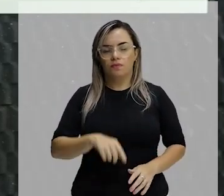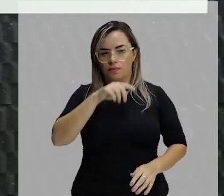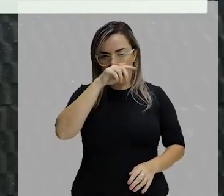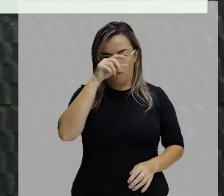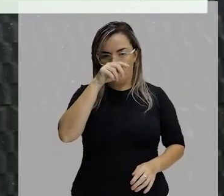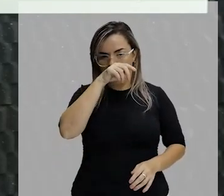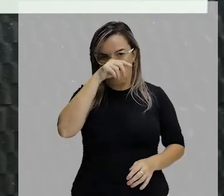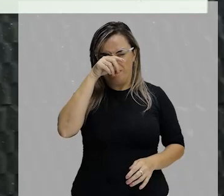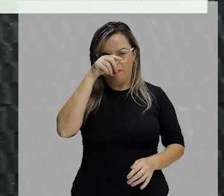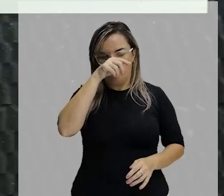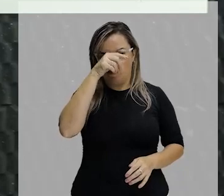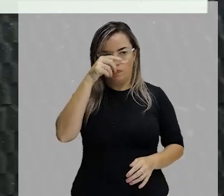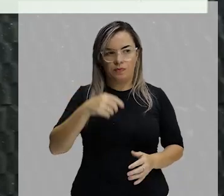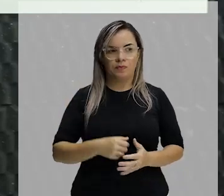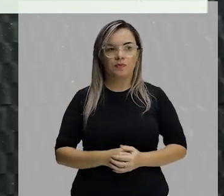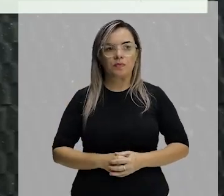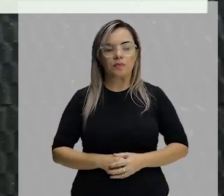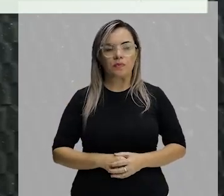A nossa lista.